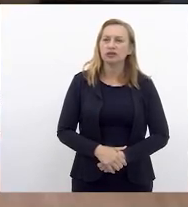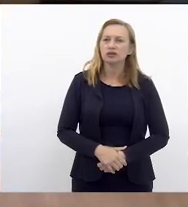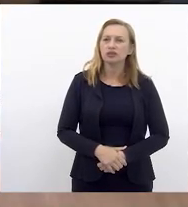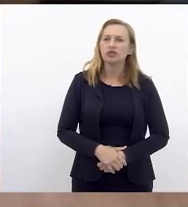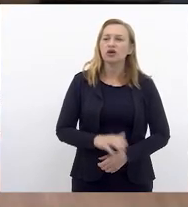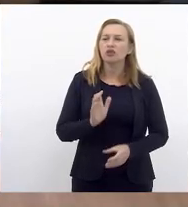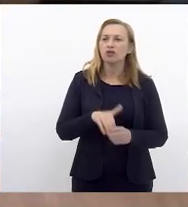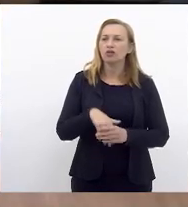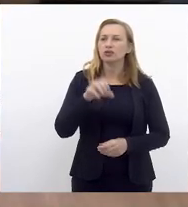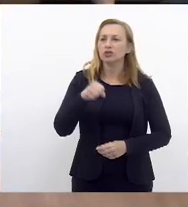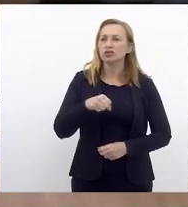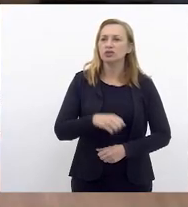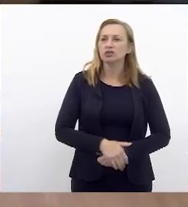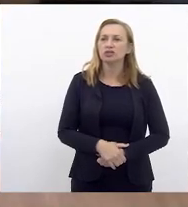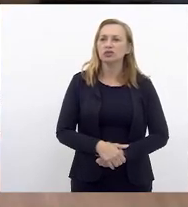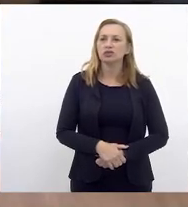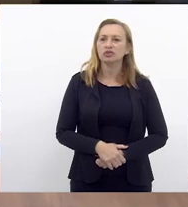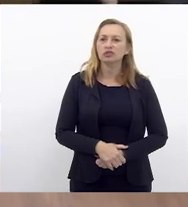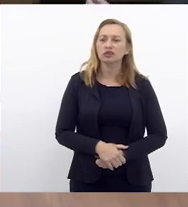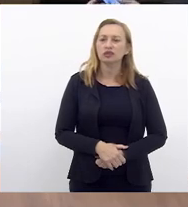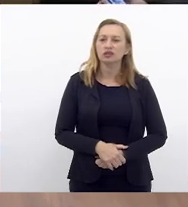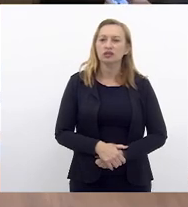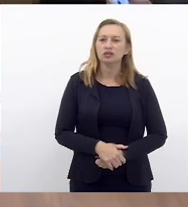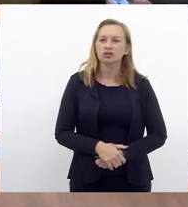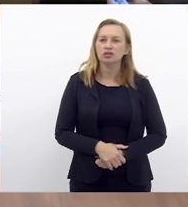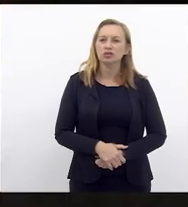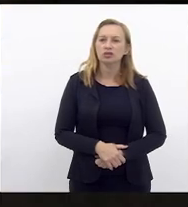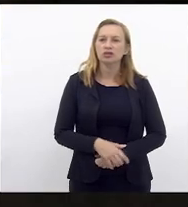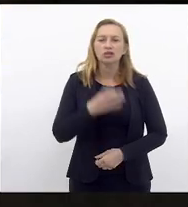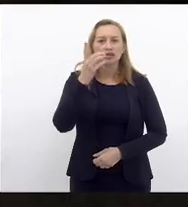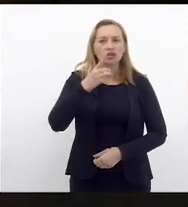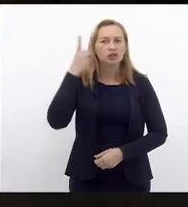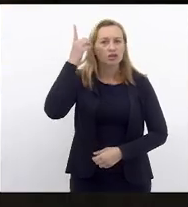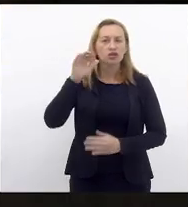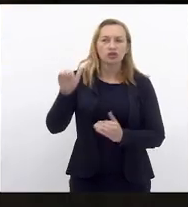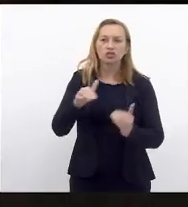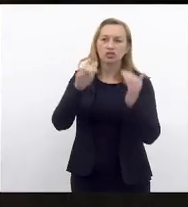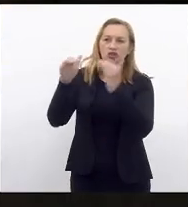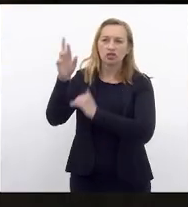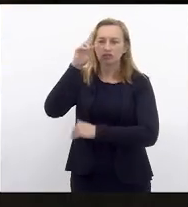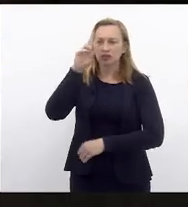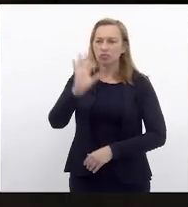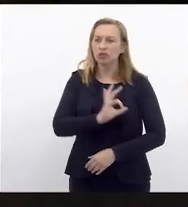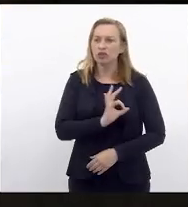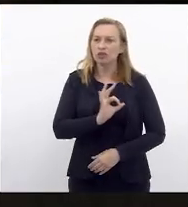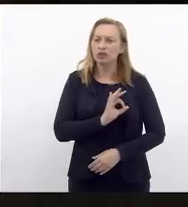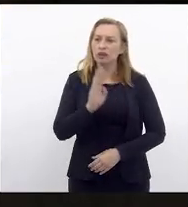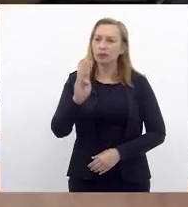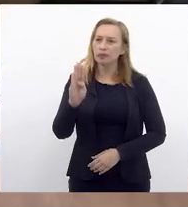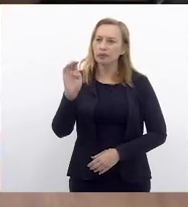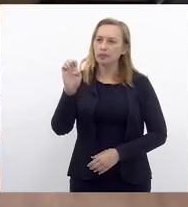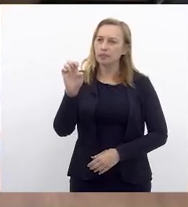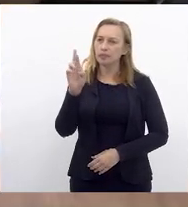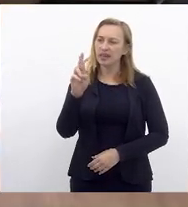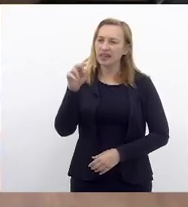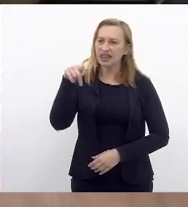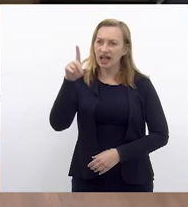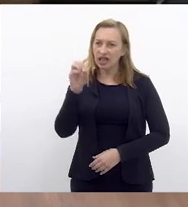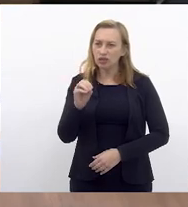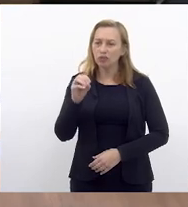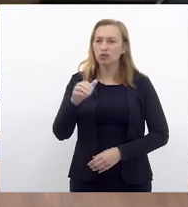Voto sim. Deputado Sérgio Fernandes vota sim. Deputado Subtenente Bernardo. Voto